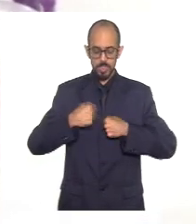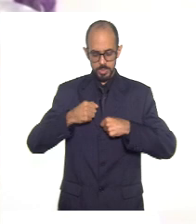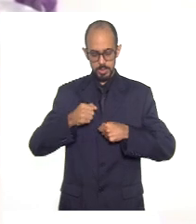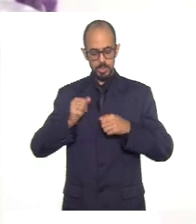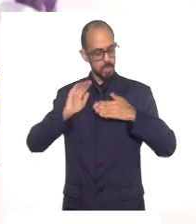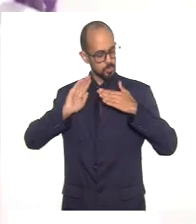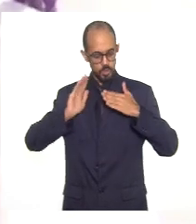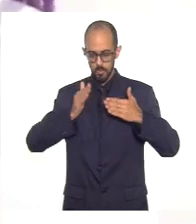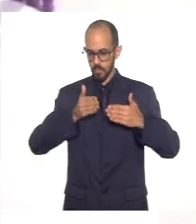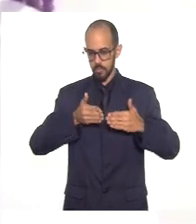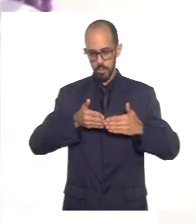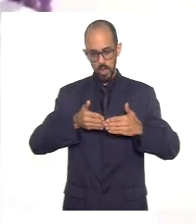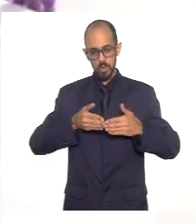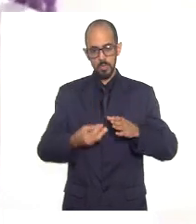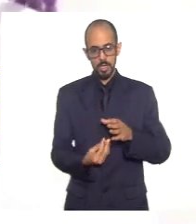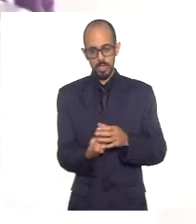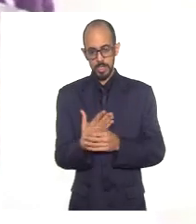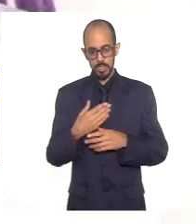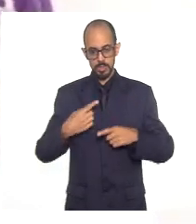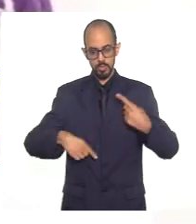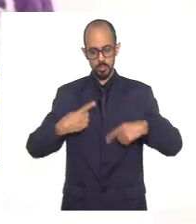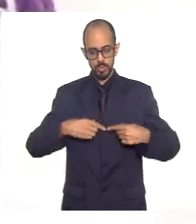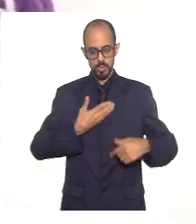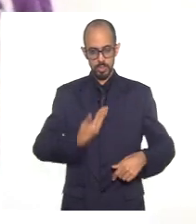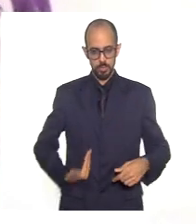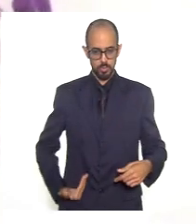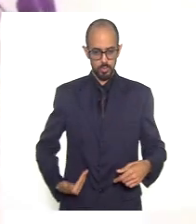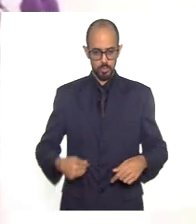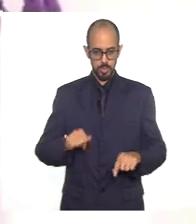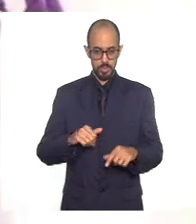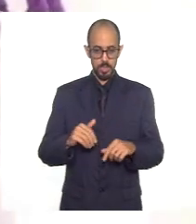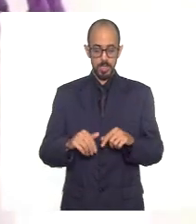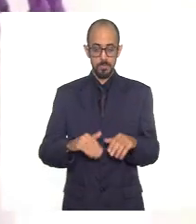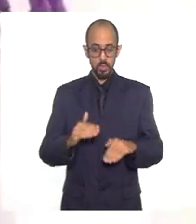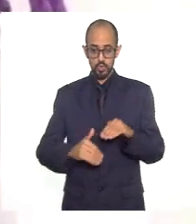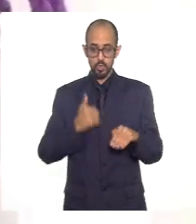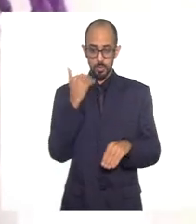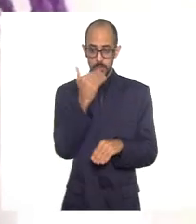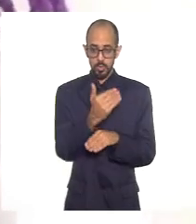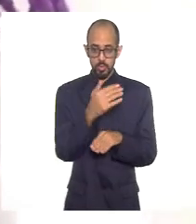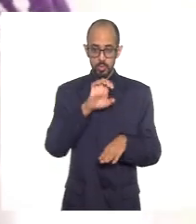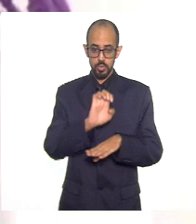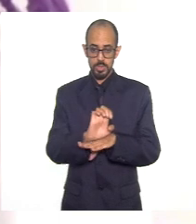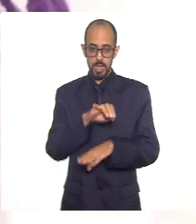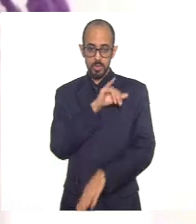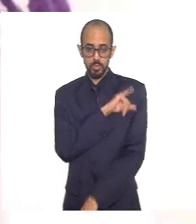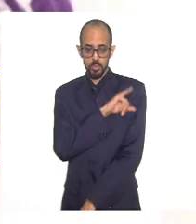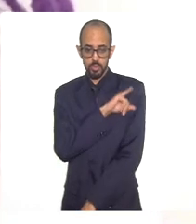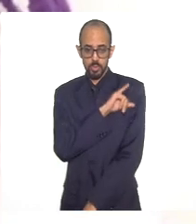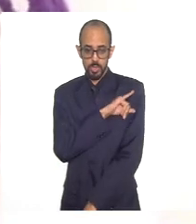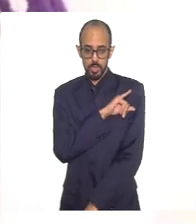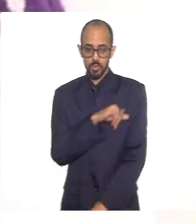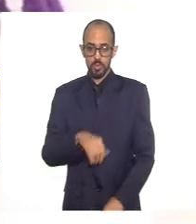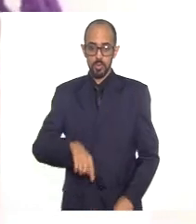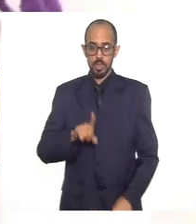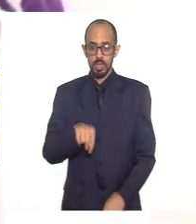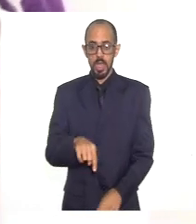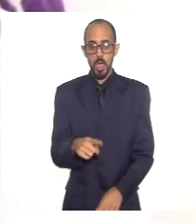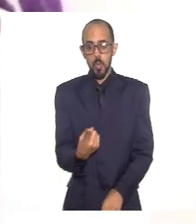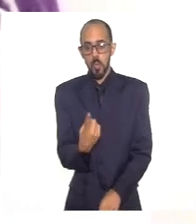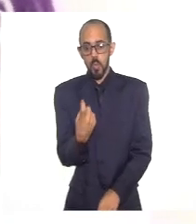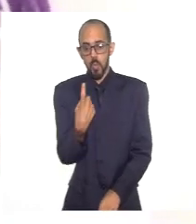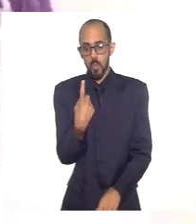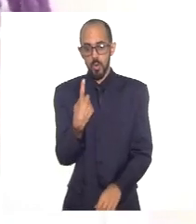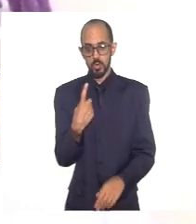de formulação de políticas públicas. Ressaltando que o Estado do Rio de Janeiro foi o único Estado a trazer, né,